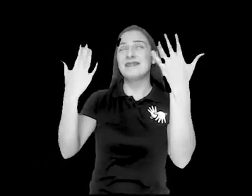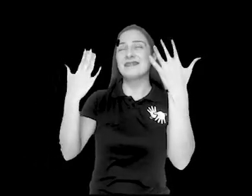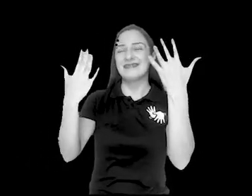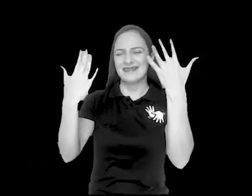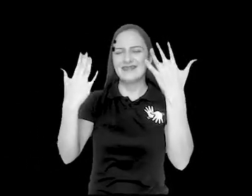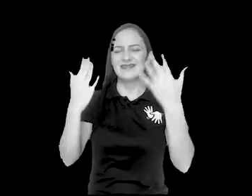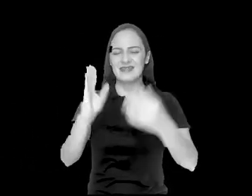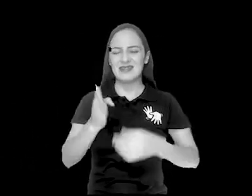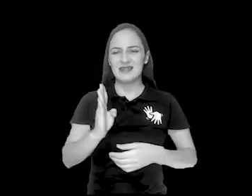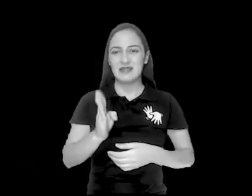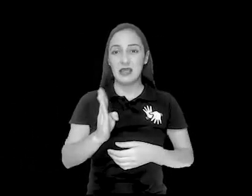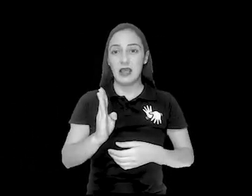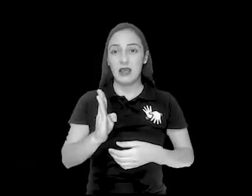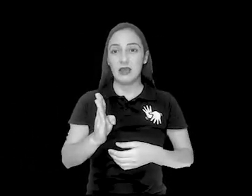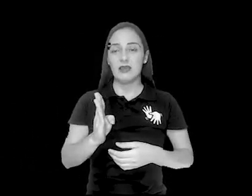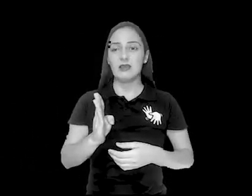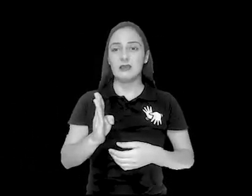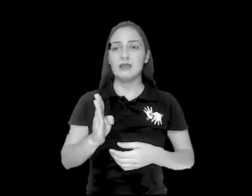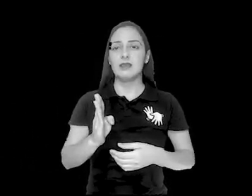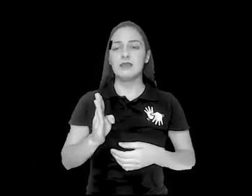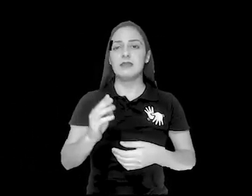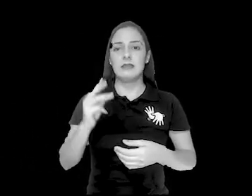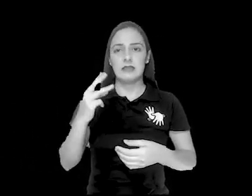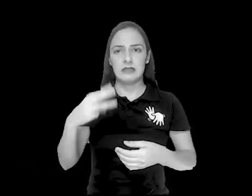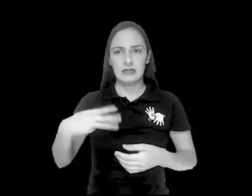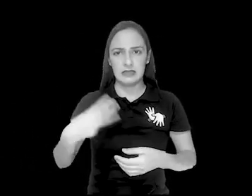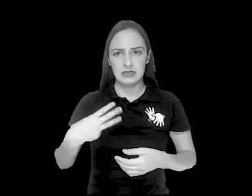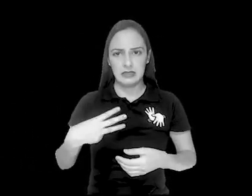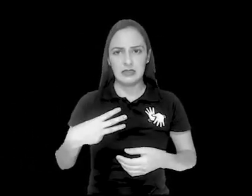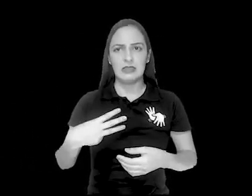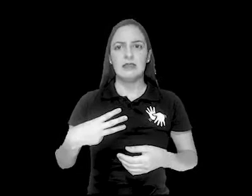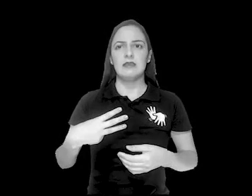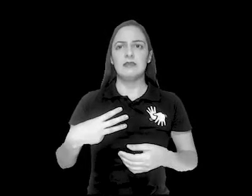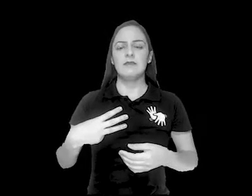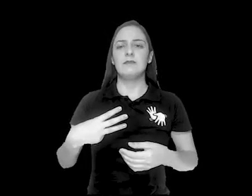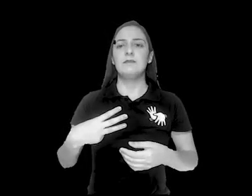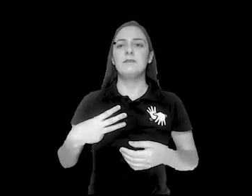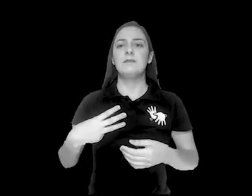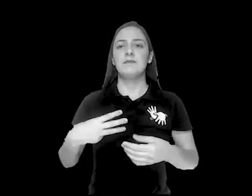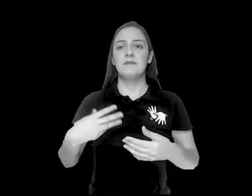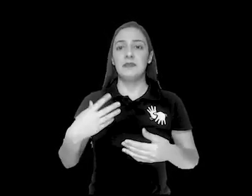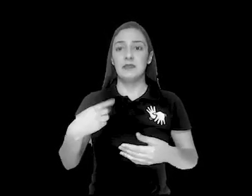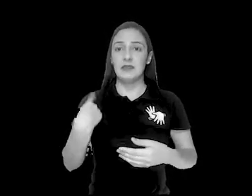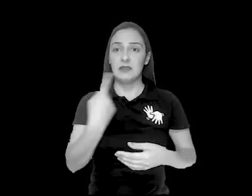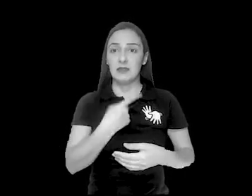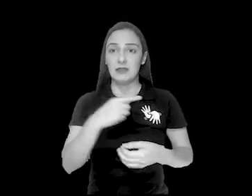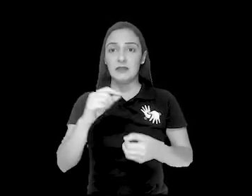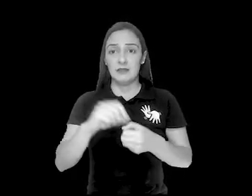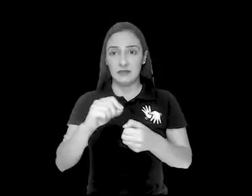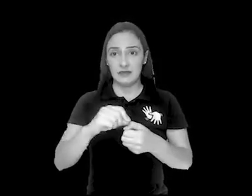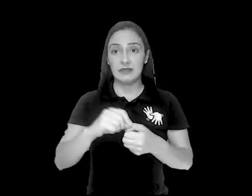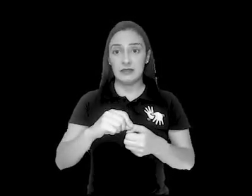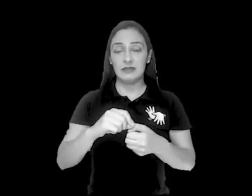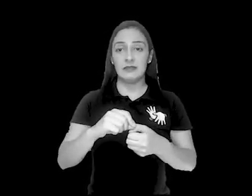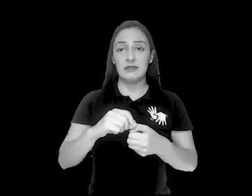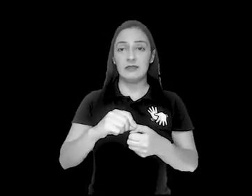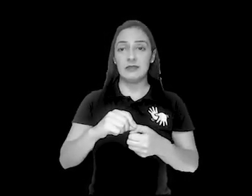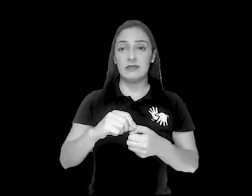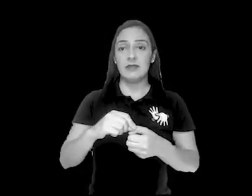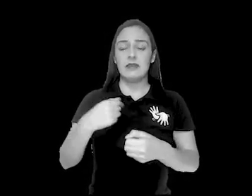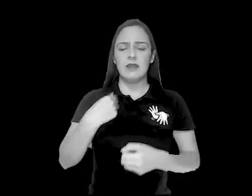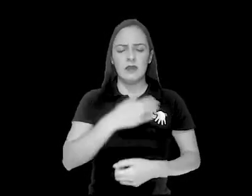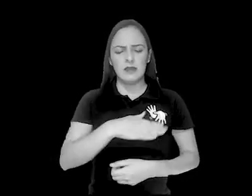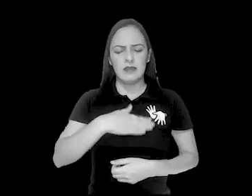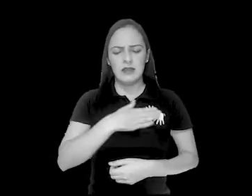já, né, o terceiro aqui, o quarto e mais um em telas que nós já viemos fazendo. E nós